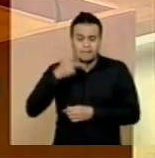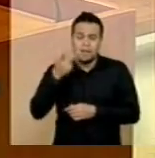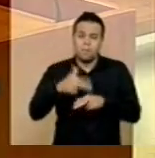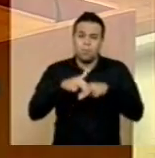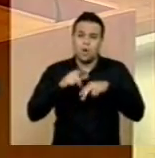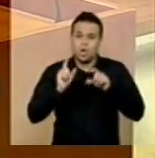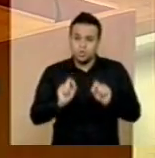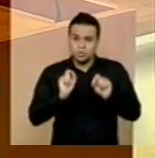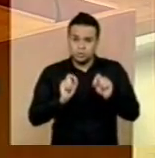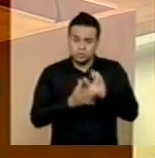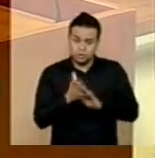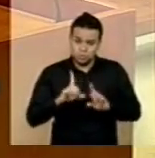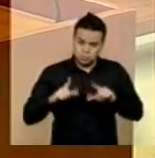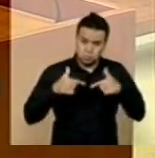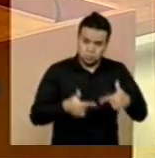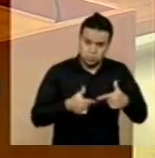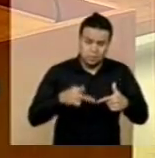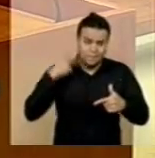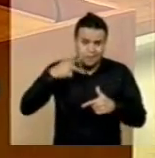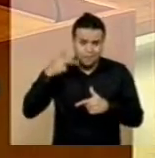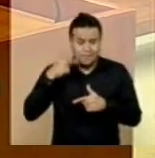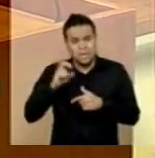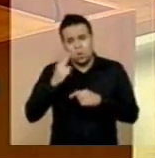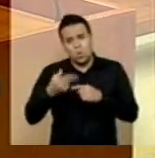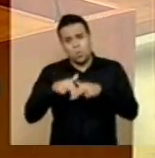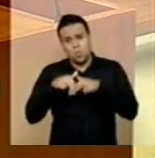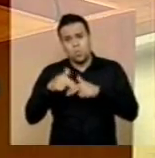do exercício do mandato parlamentar ou em decorrência dele.